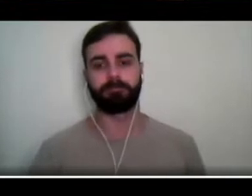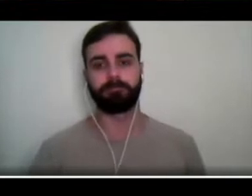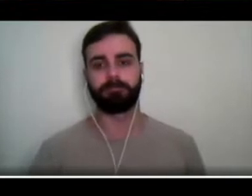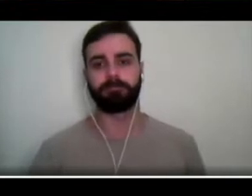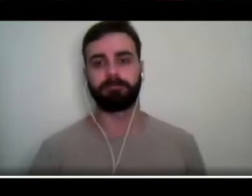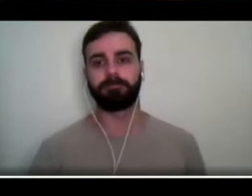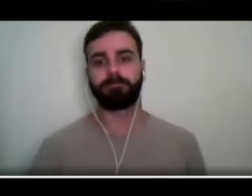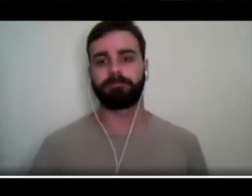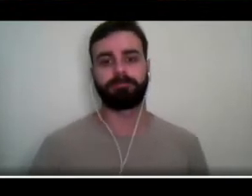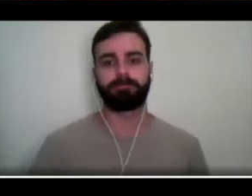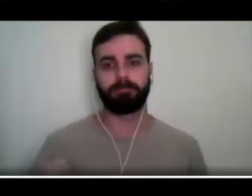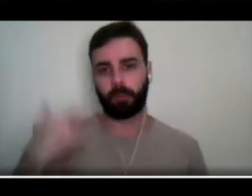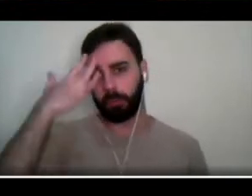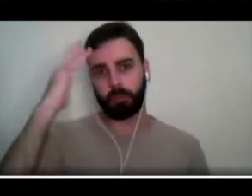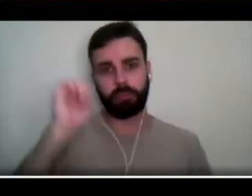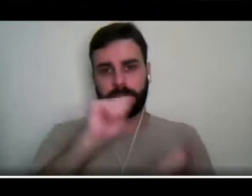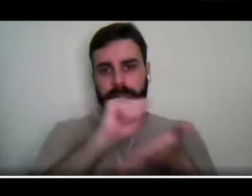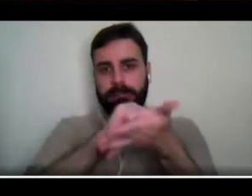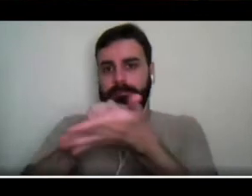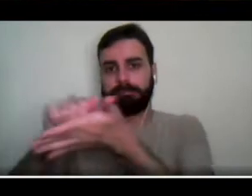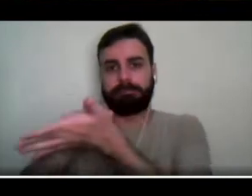Não sei nem apagar esse troço, credo.